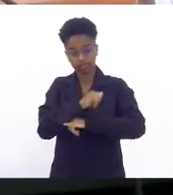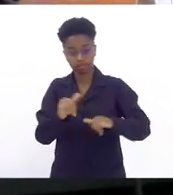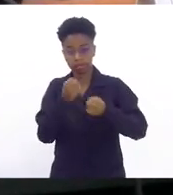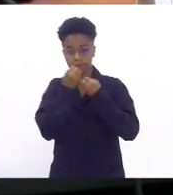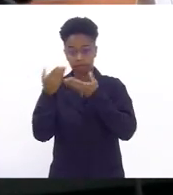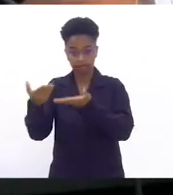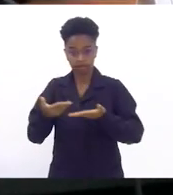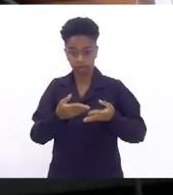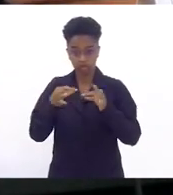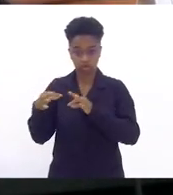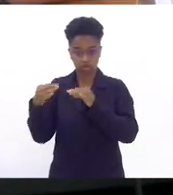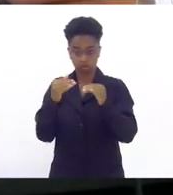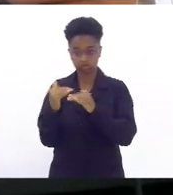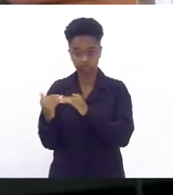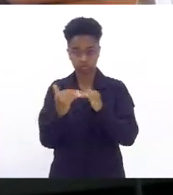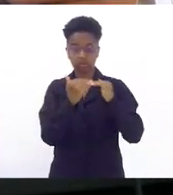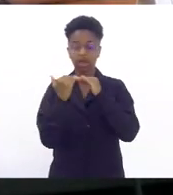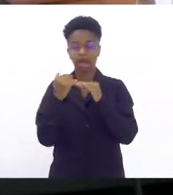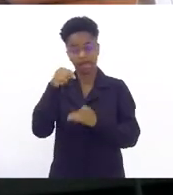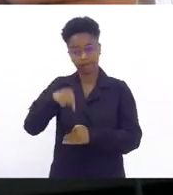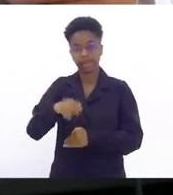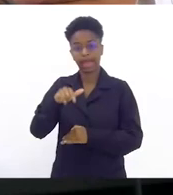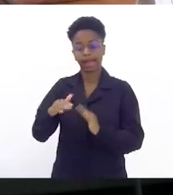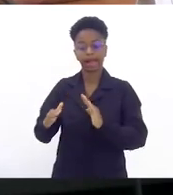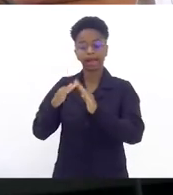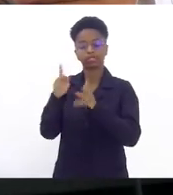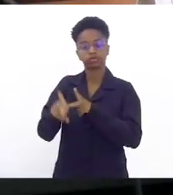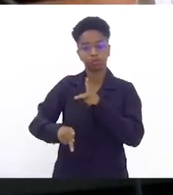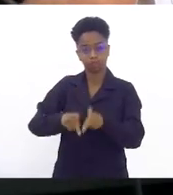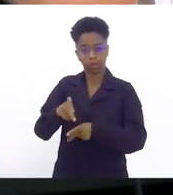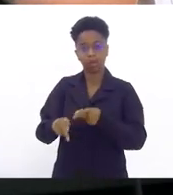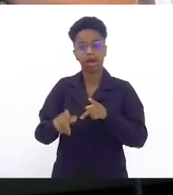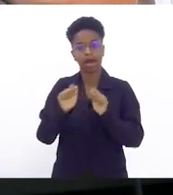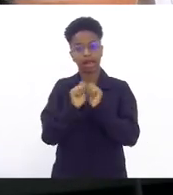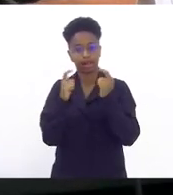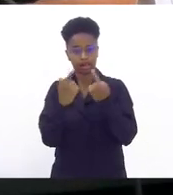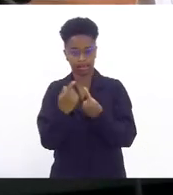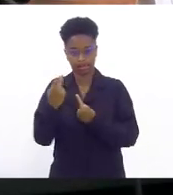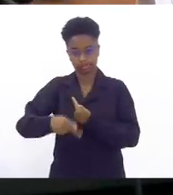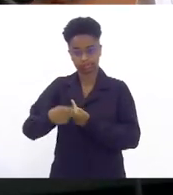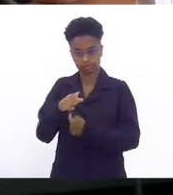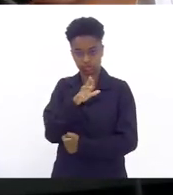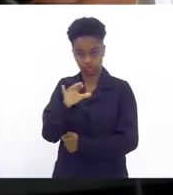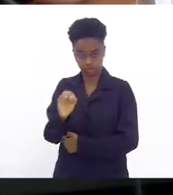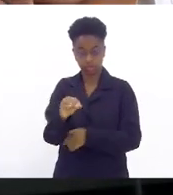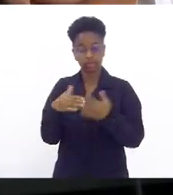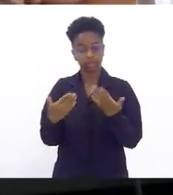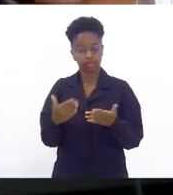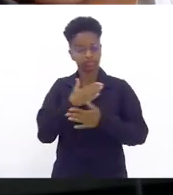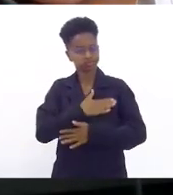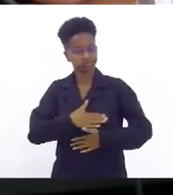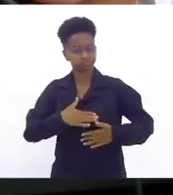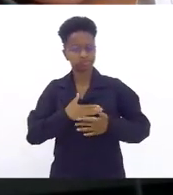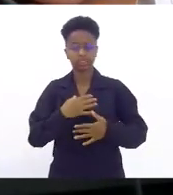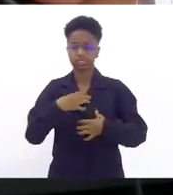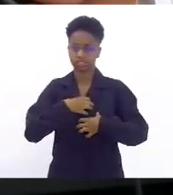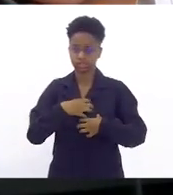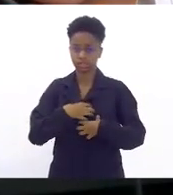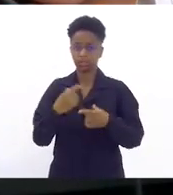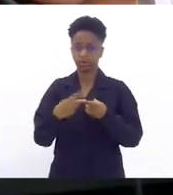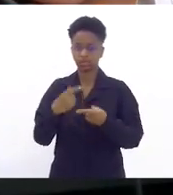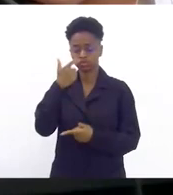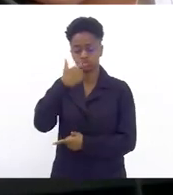e todas e todos aqui é a casa do Povo Assembleia Legislativa do Estado do Rio de Janeiro É uma honra para nós enquanto